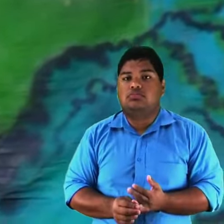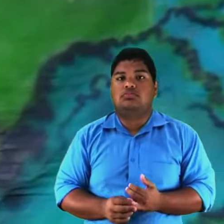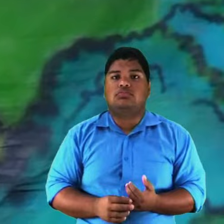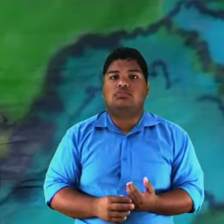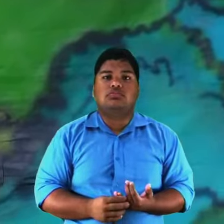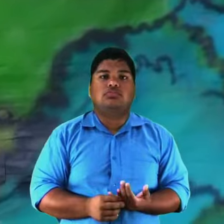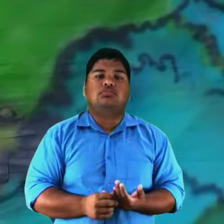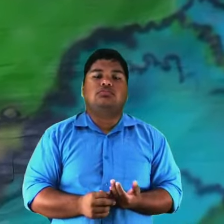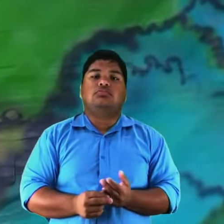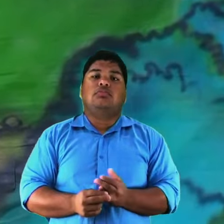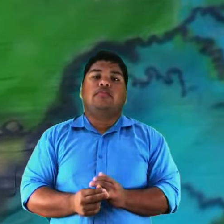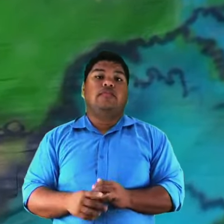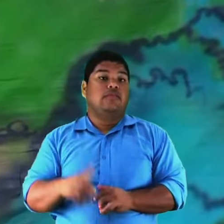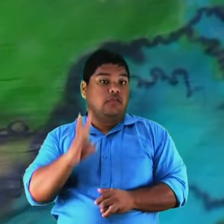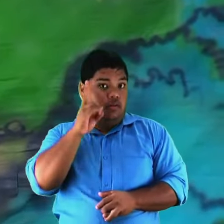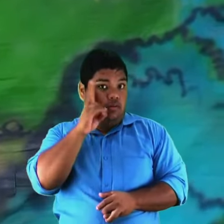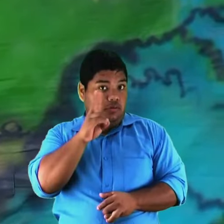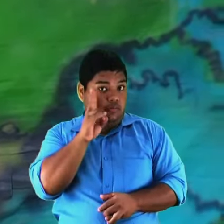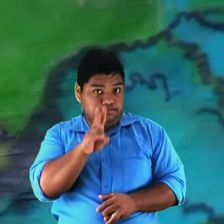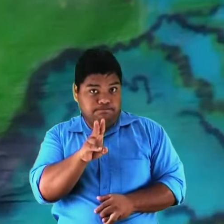Olha,